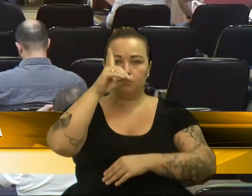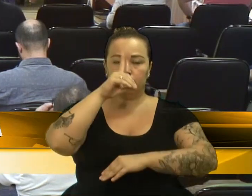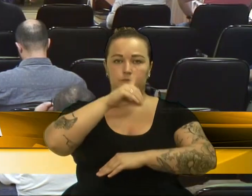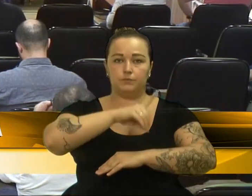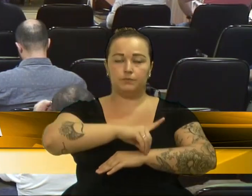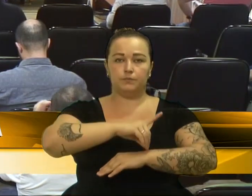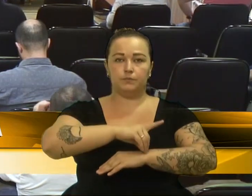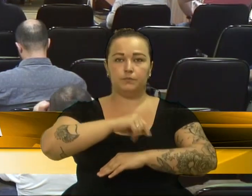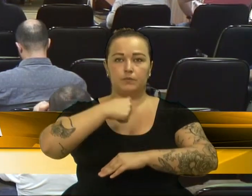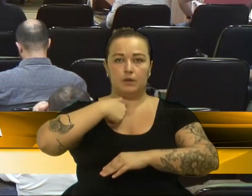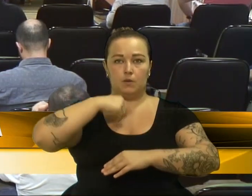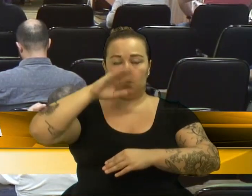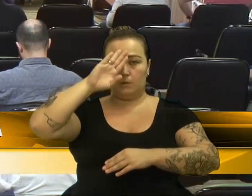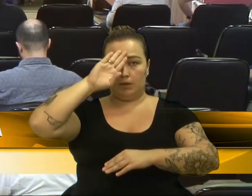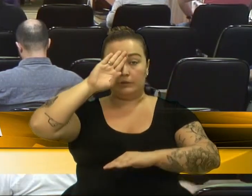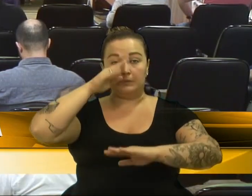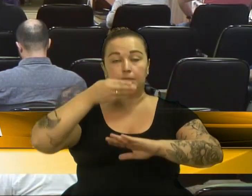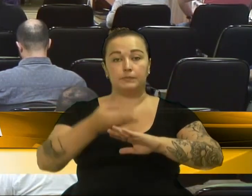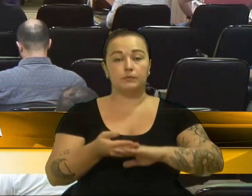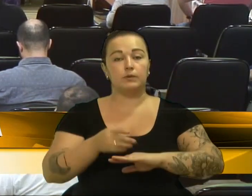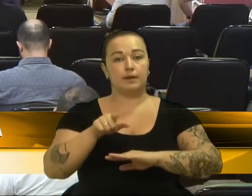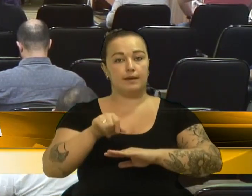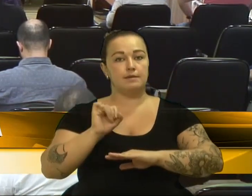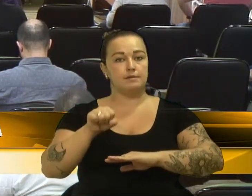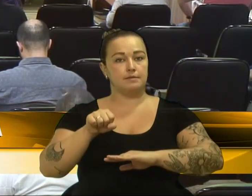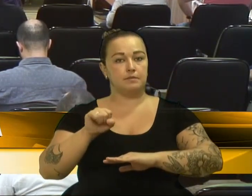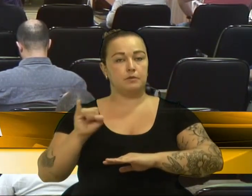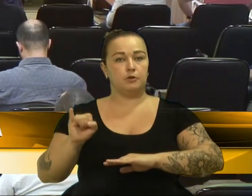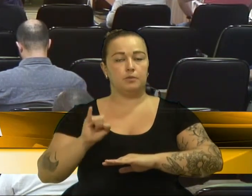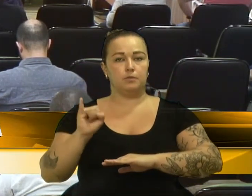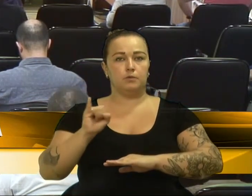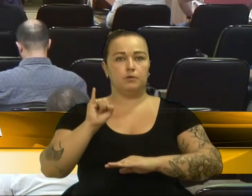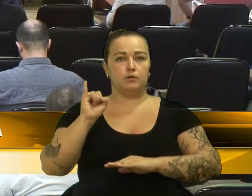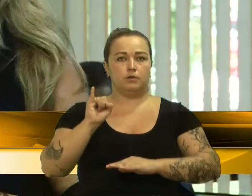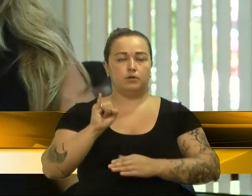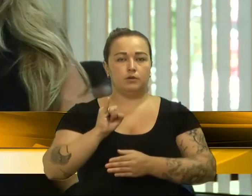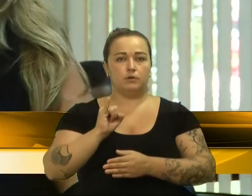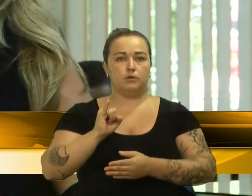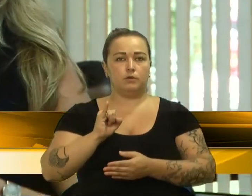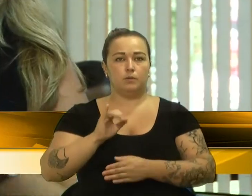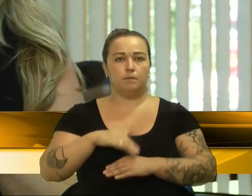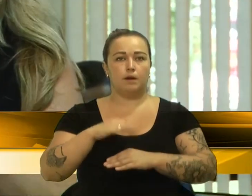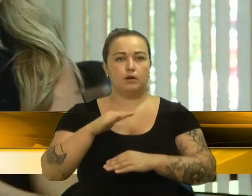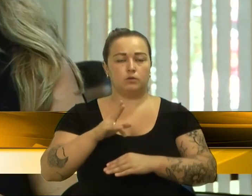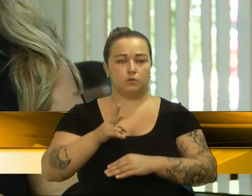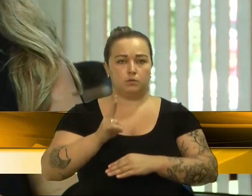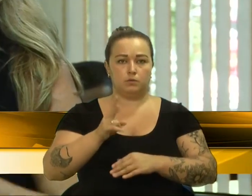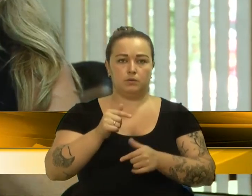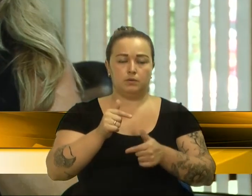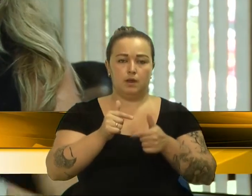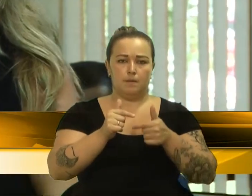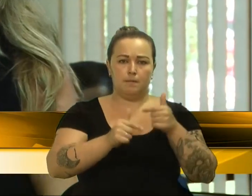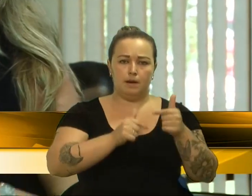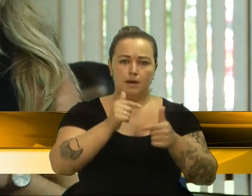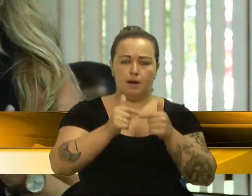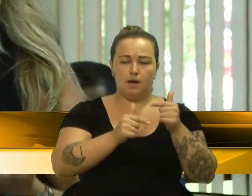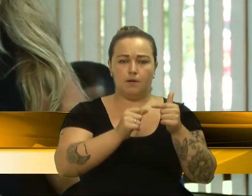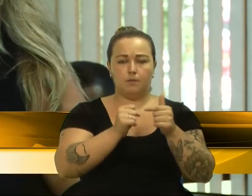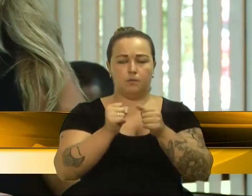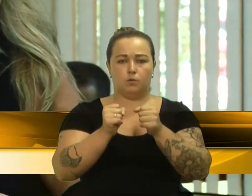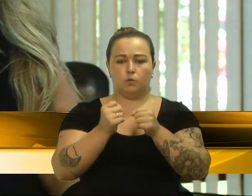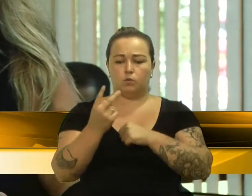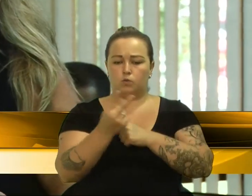acho importante reforçar que quanto melhor cada poder trabalhar, né, o poder executivo, o legislativo e